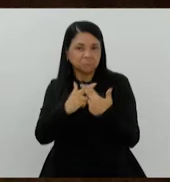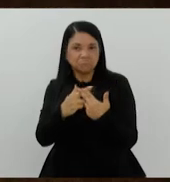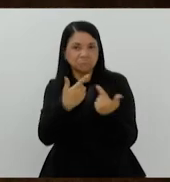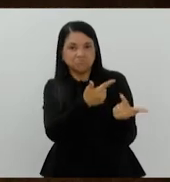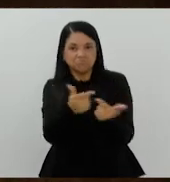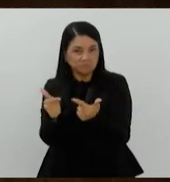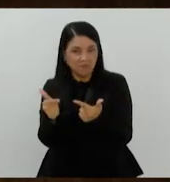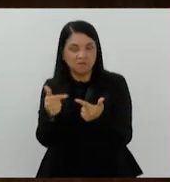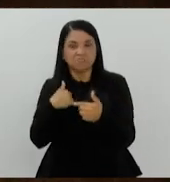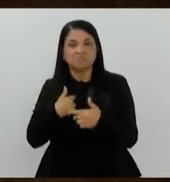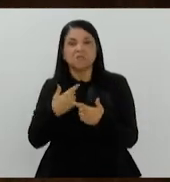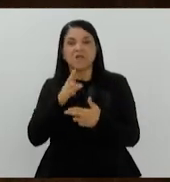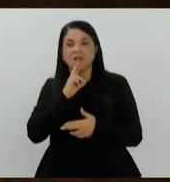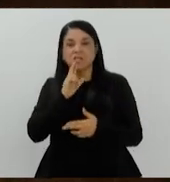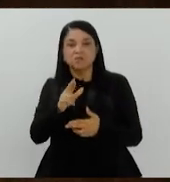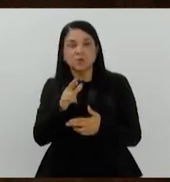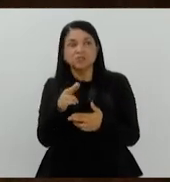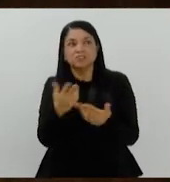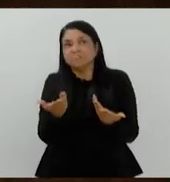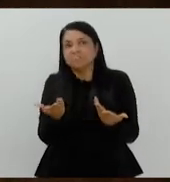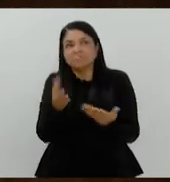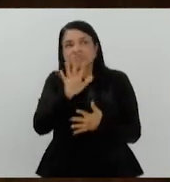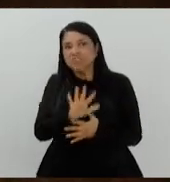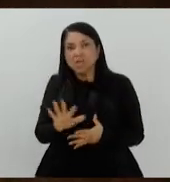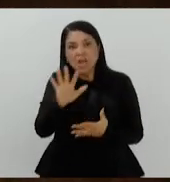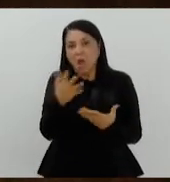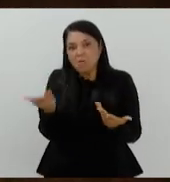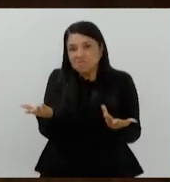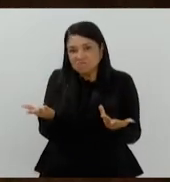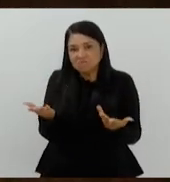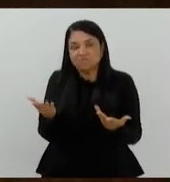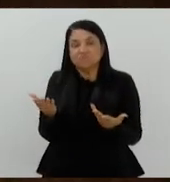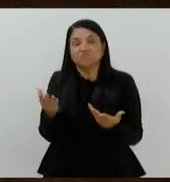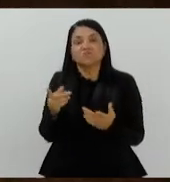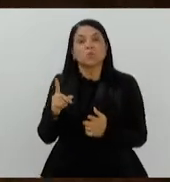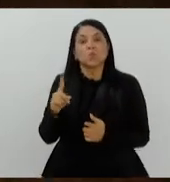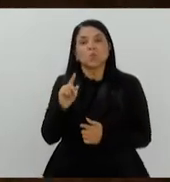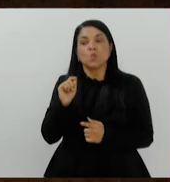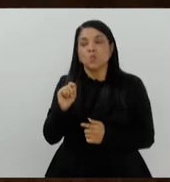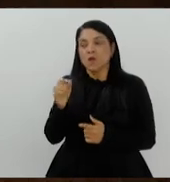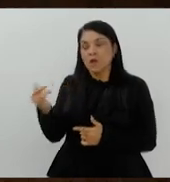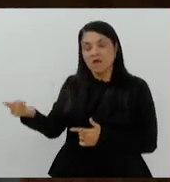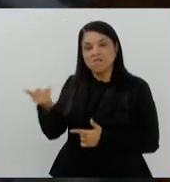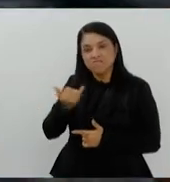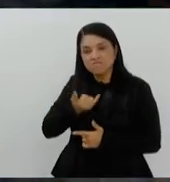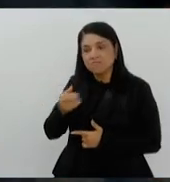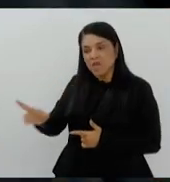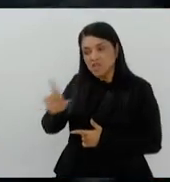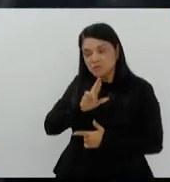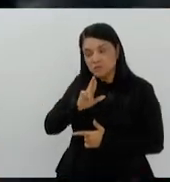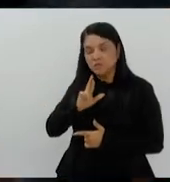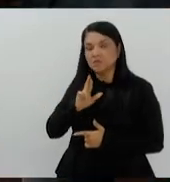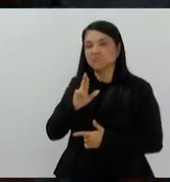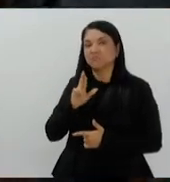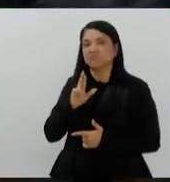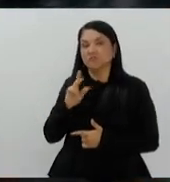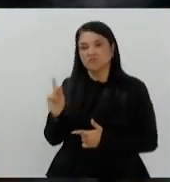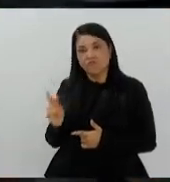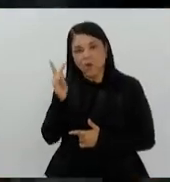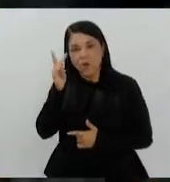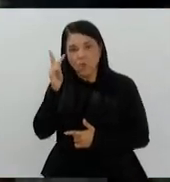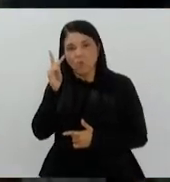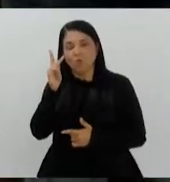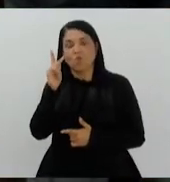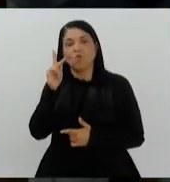genéricas. E a única coisa que ela falou de grande valia para essa CPI, deputado Luiz